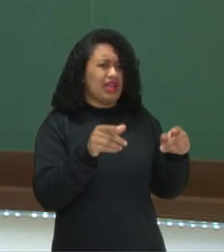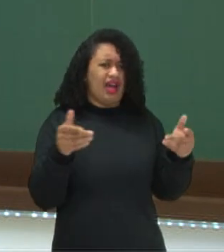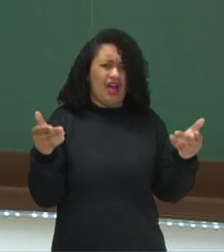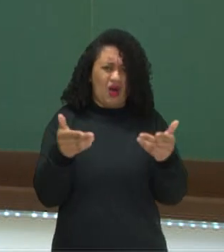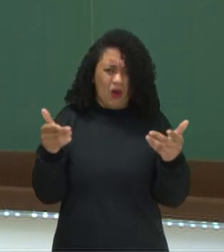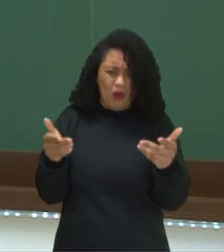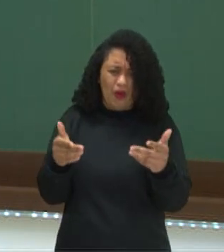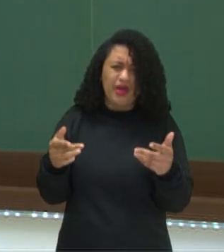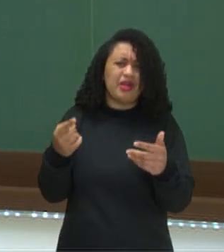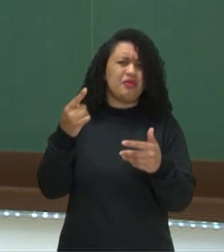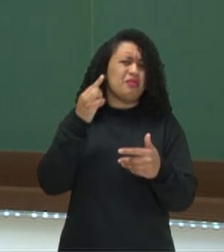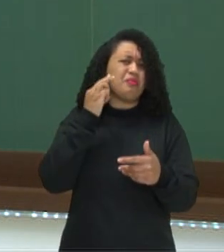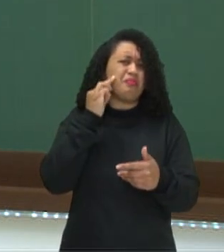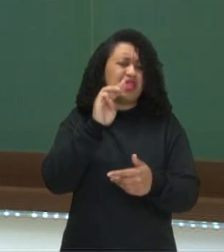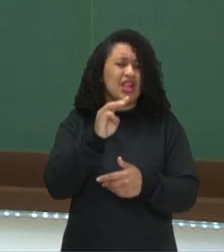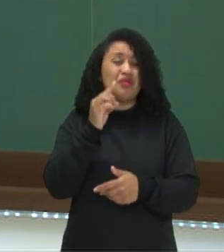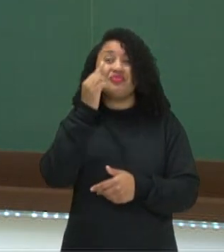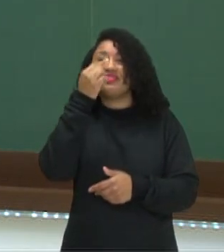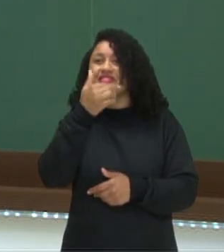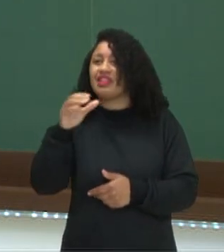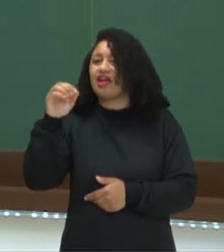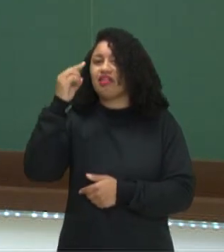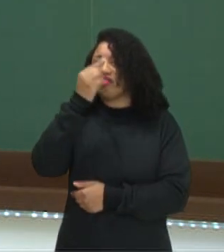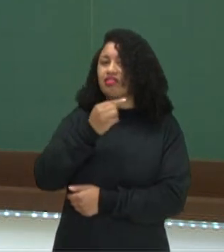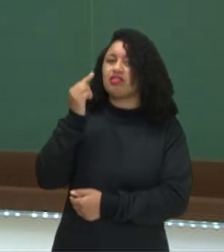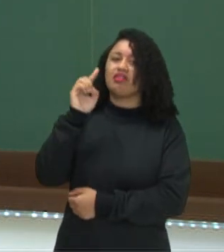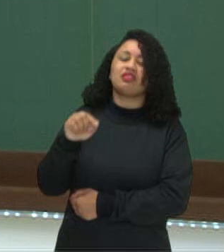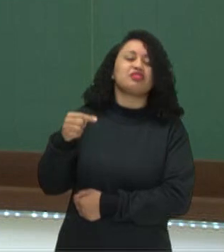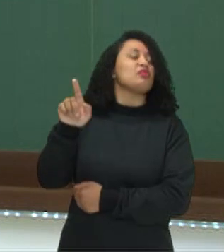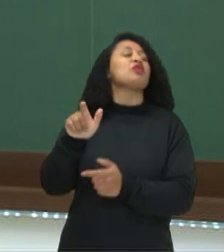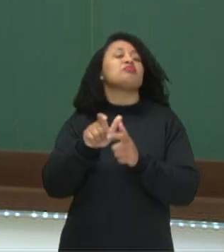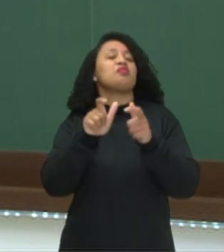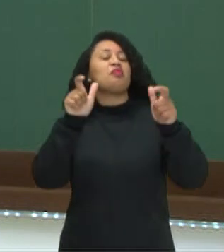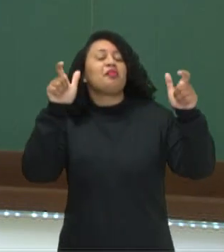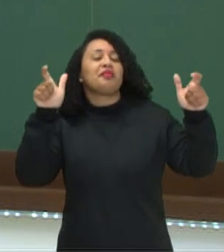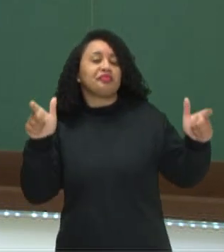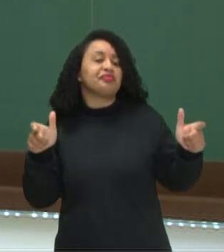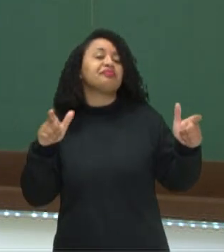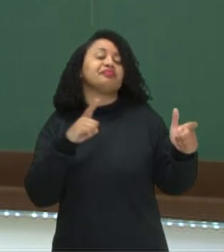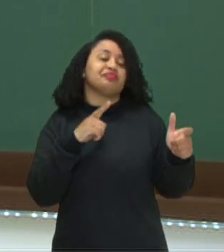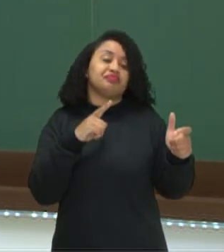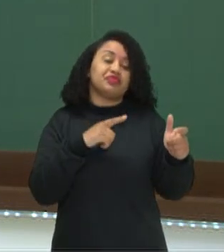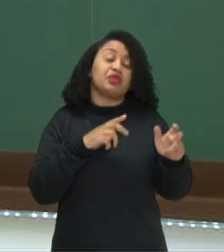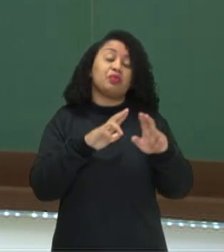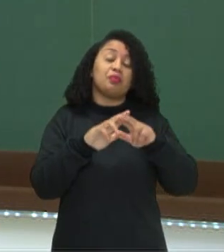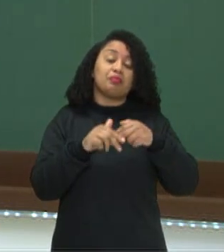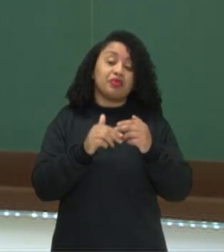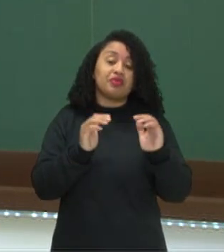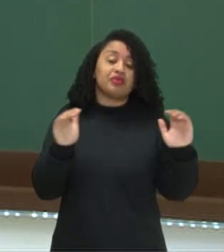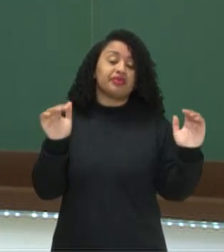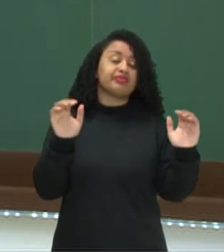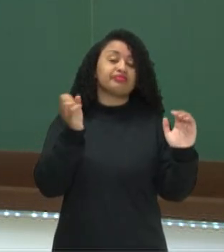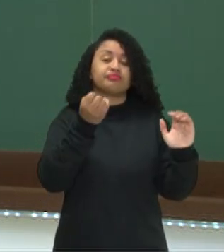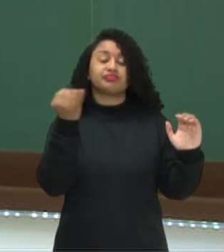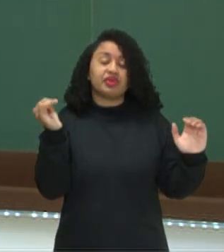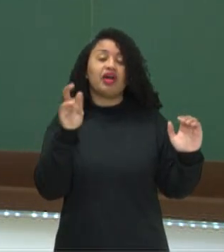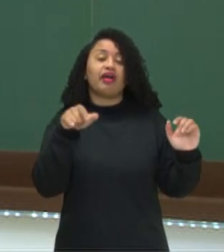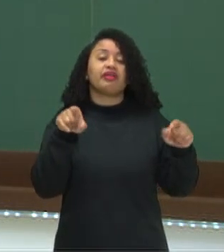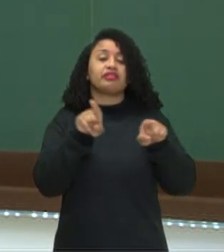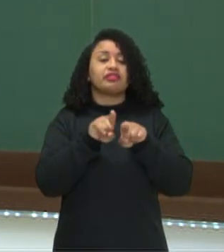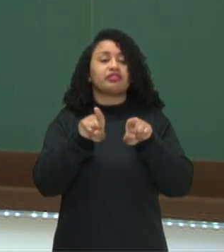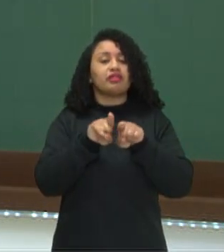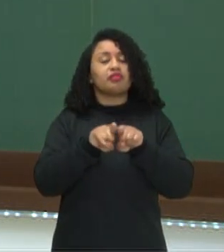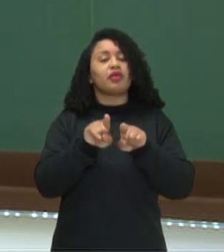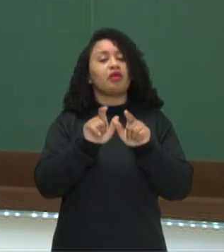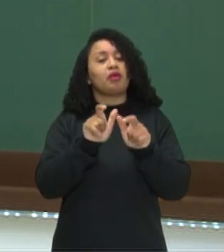Olha quanto que, após 10 horas, o quanto aumentou. Então, por isso que função exponencial está